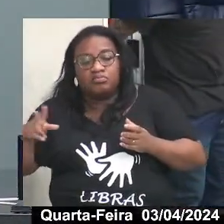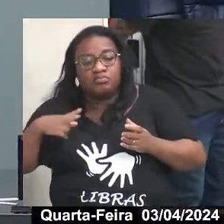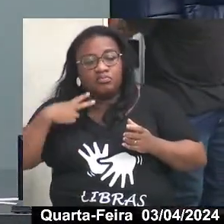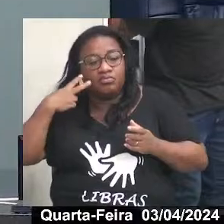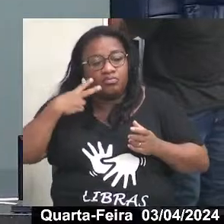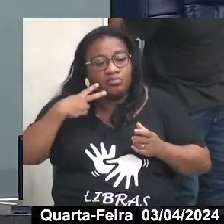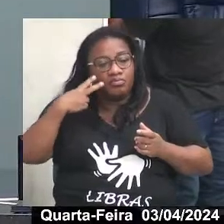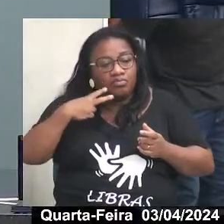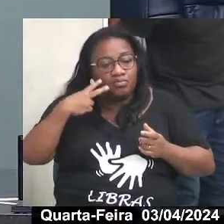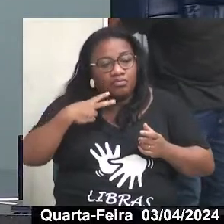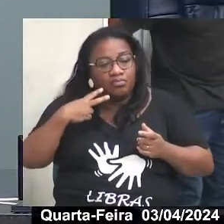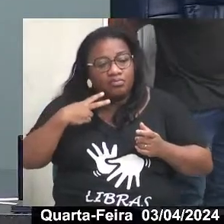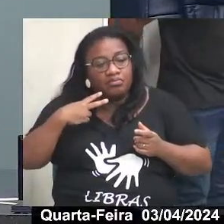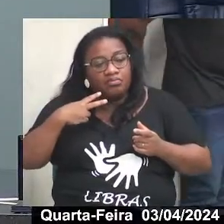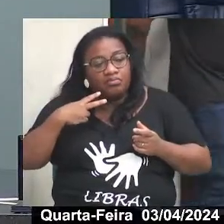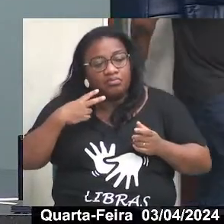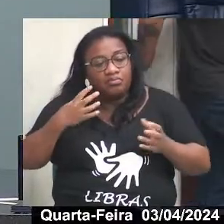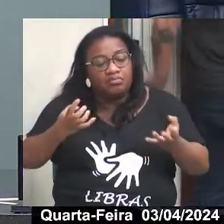vereadora Aline.